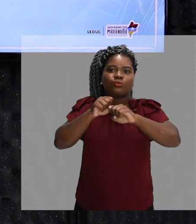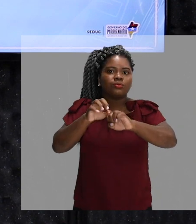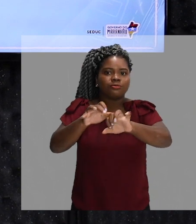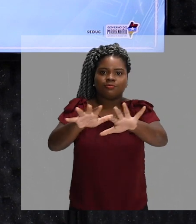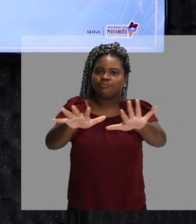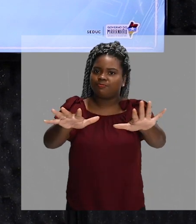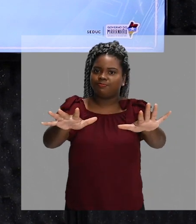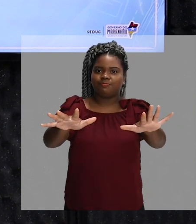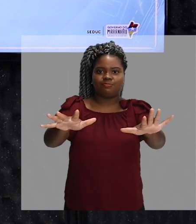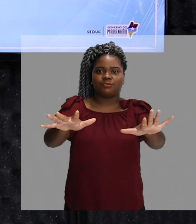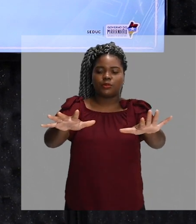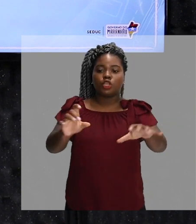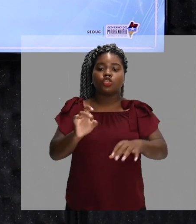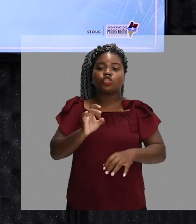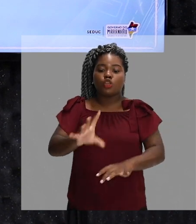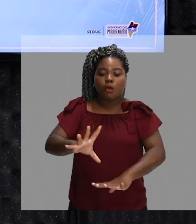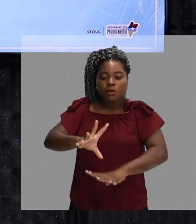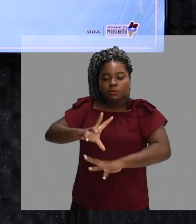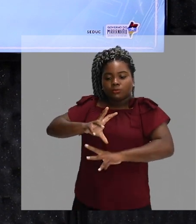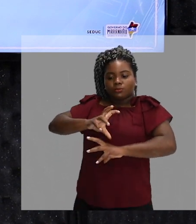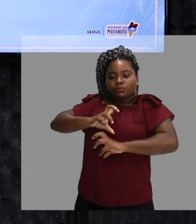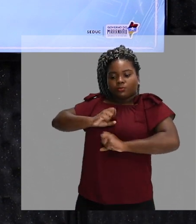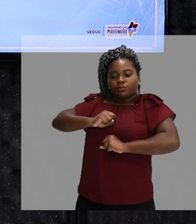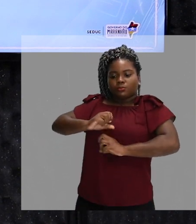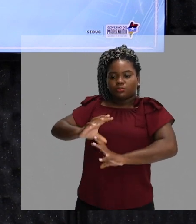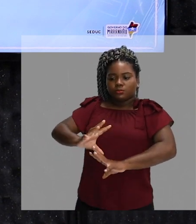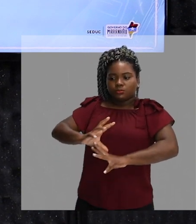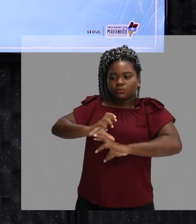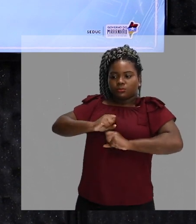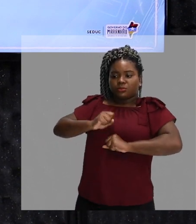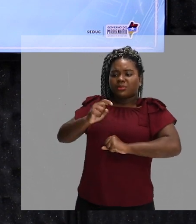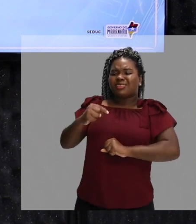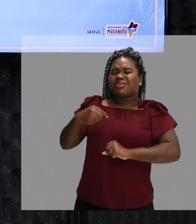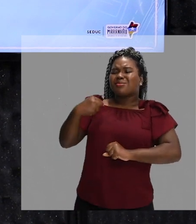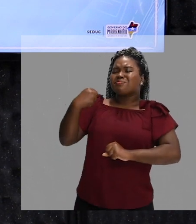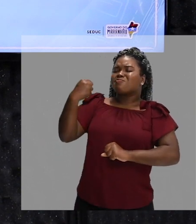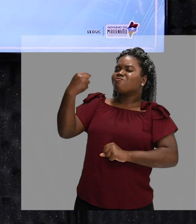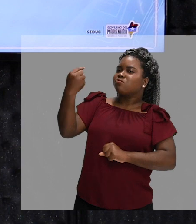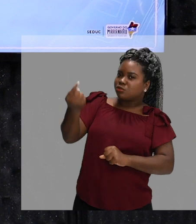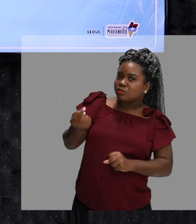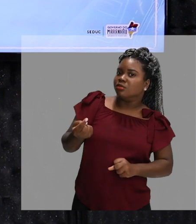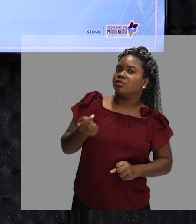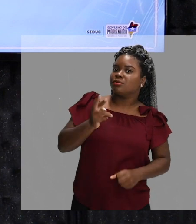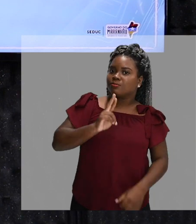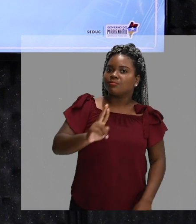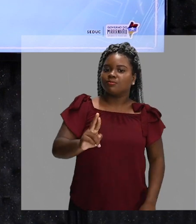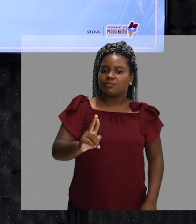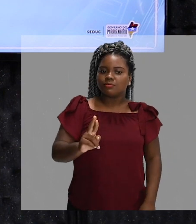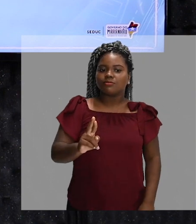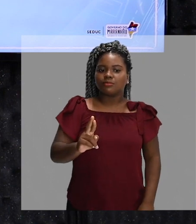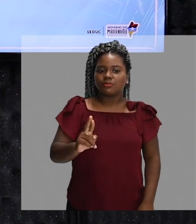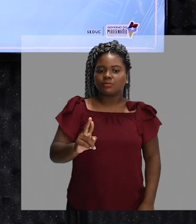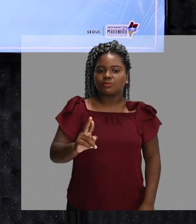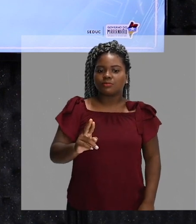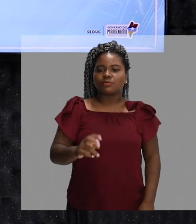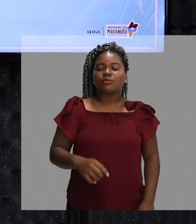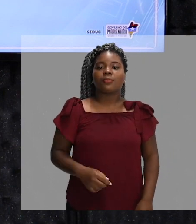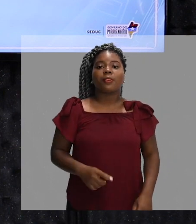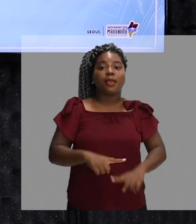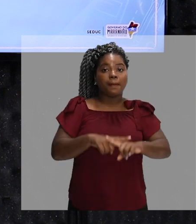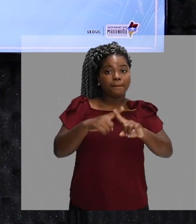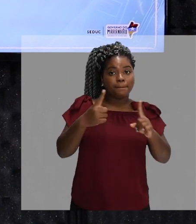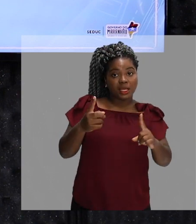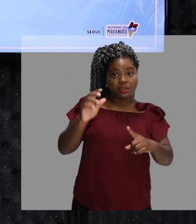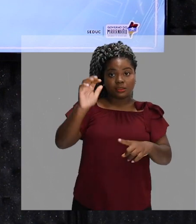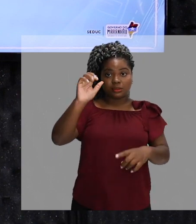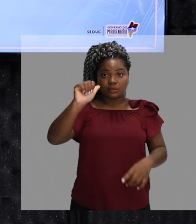emite radiação, ele só recebe a energia e depois dá uma resposta. É considerado ativo quando ele emite